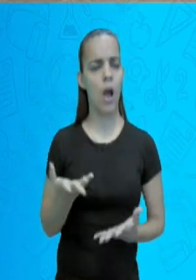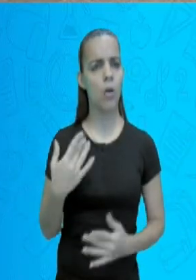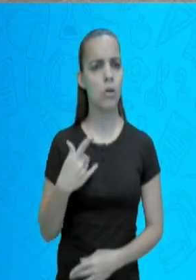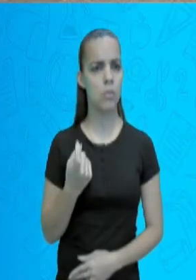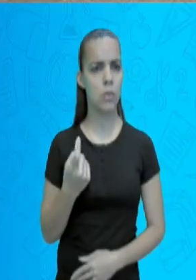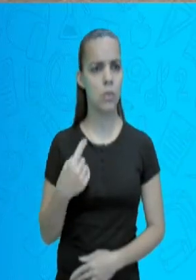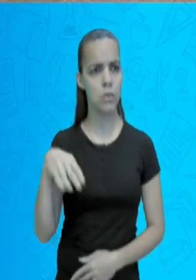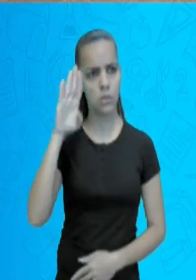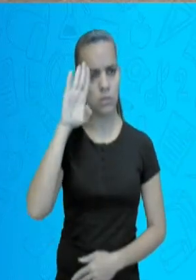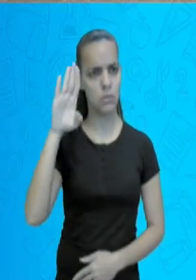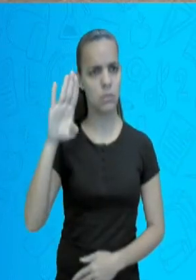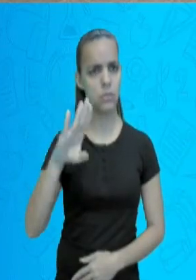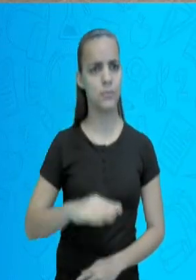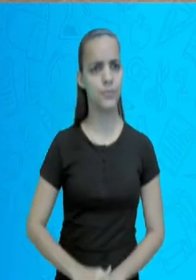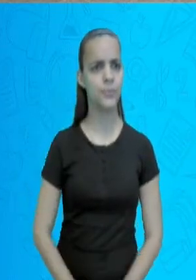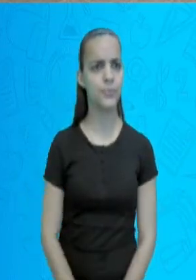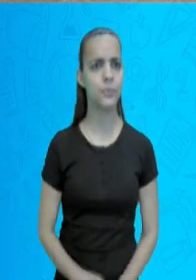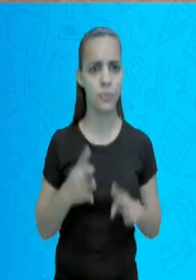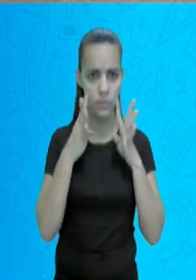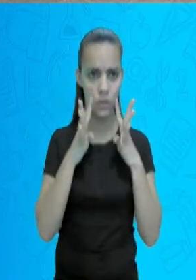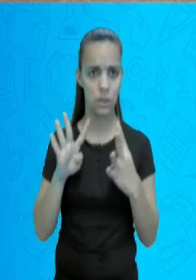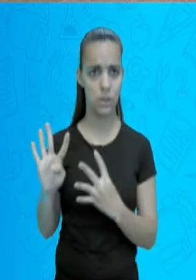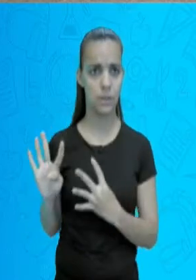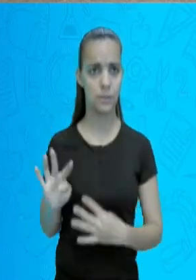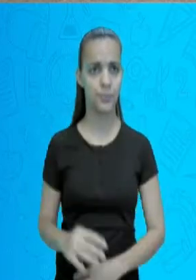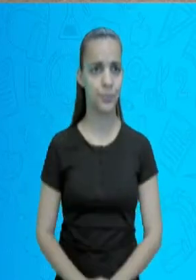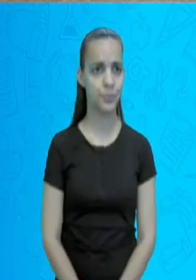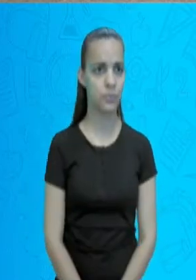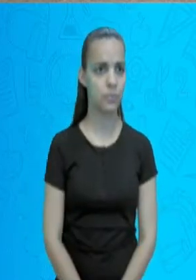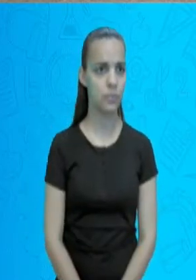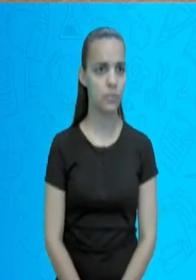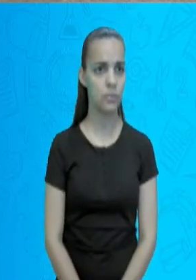interessante, prestem atenção.